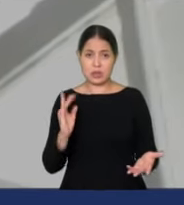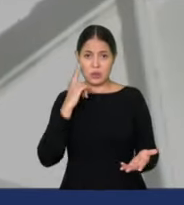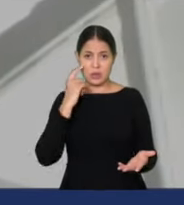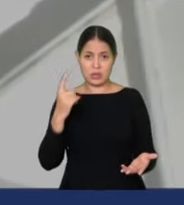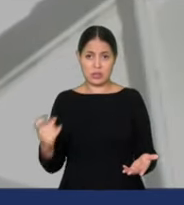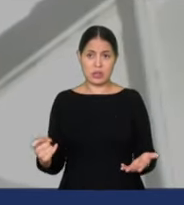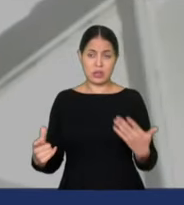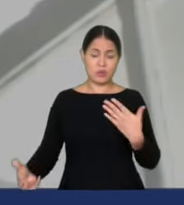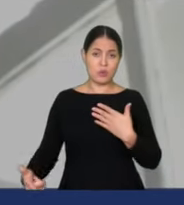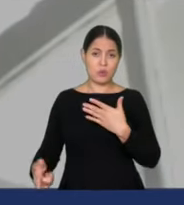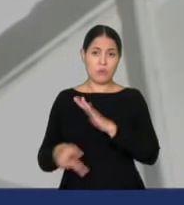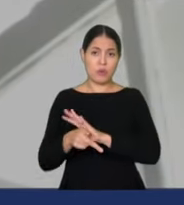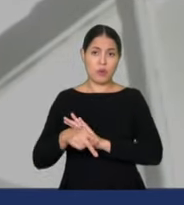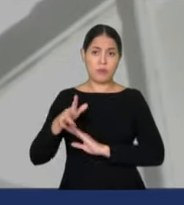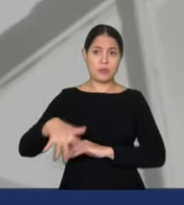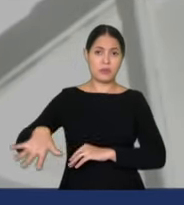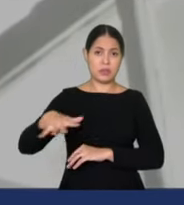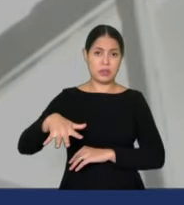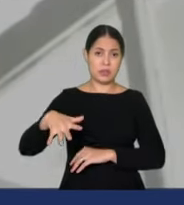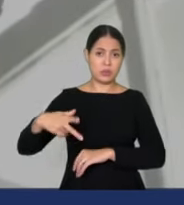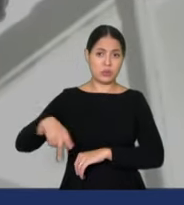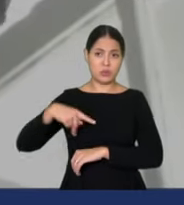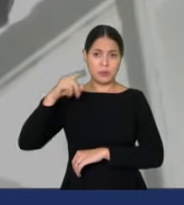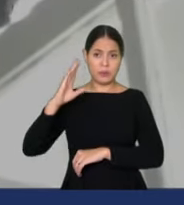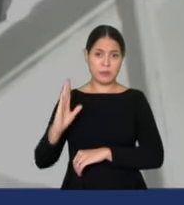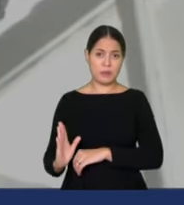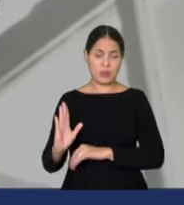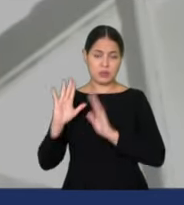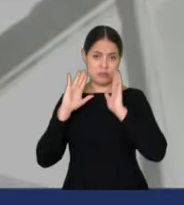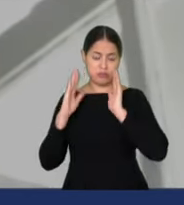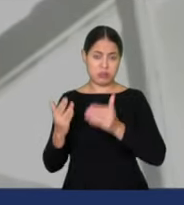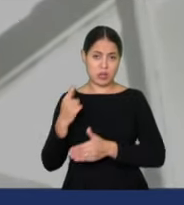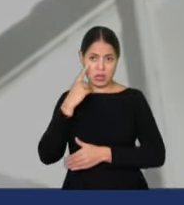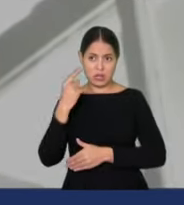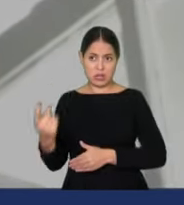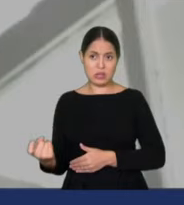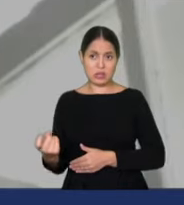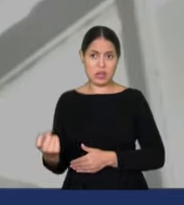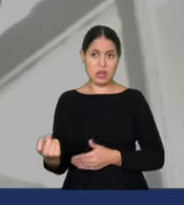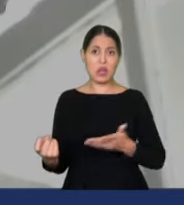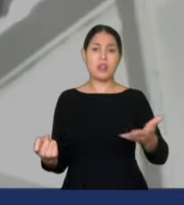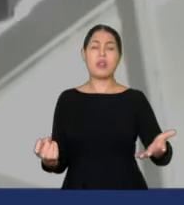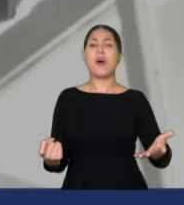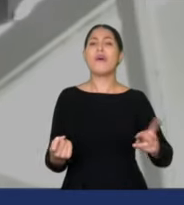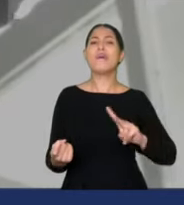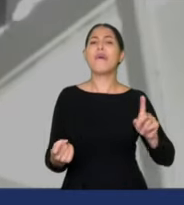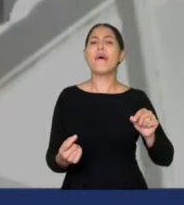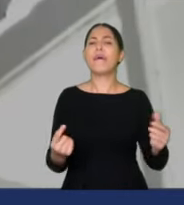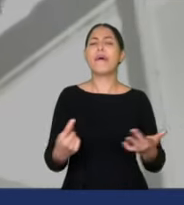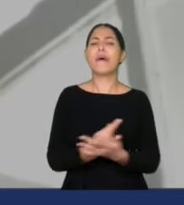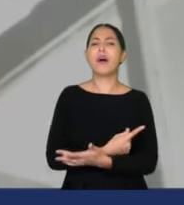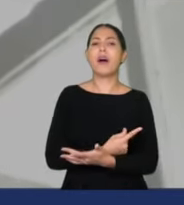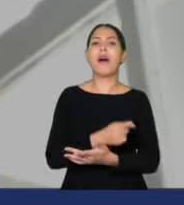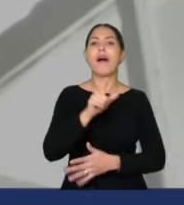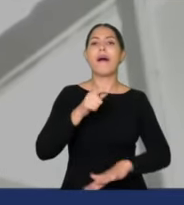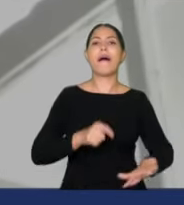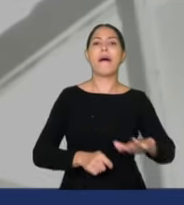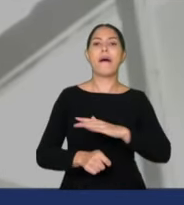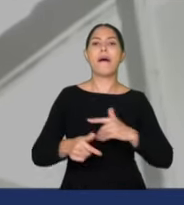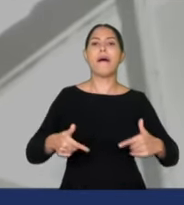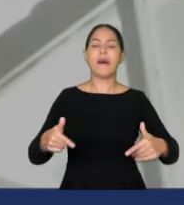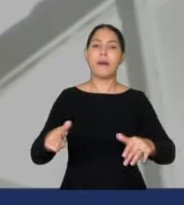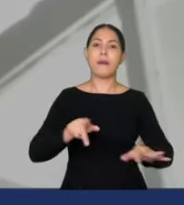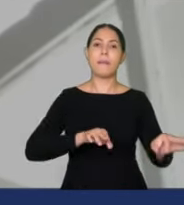capital privado nacional e internacional, da prerrogativa de ser um ator ativo no planejamento, formulação e implementação de uma